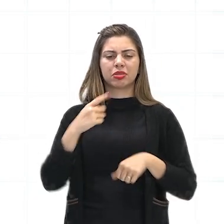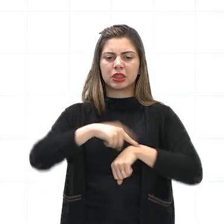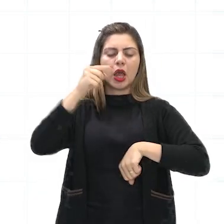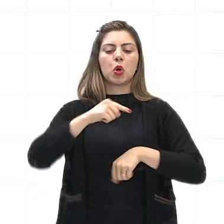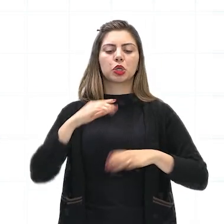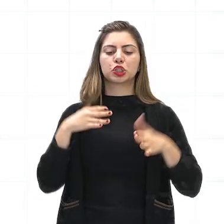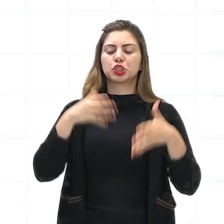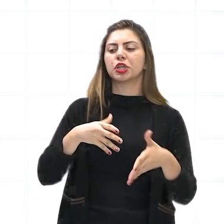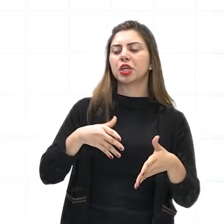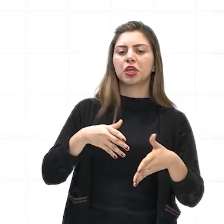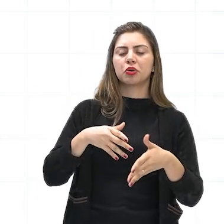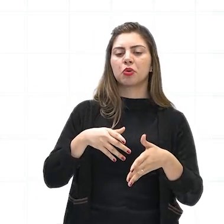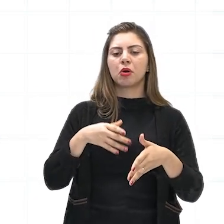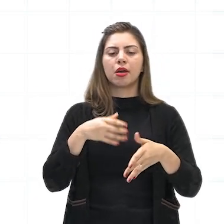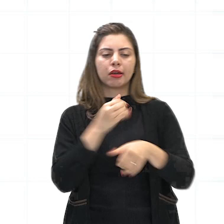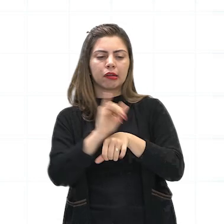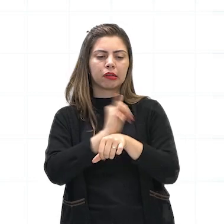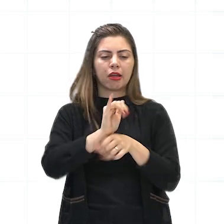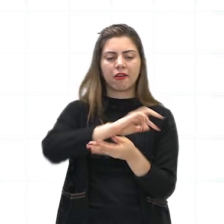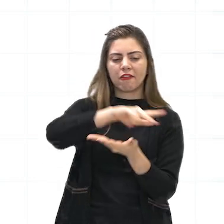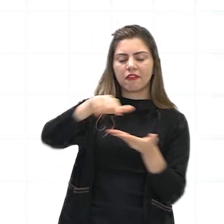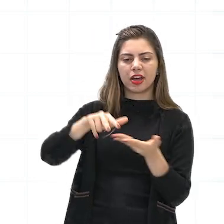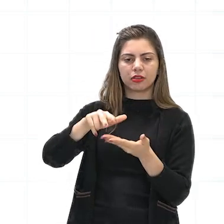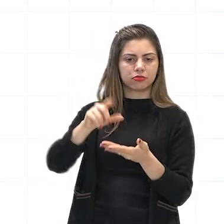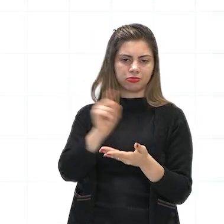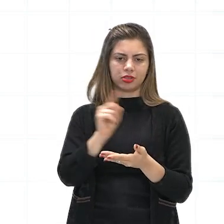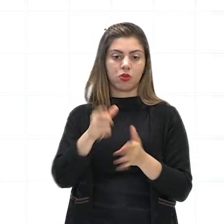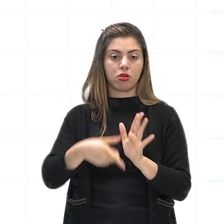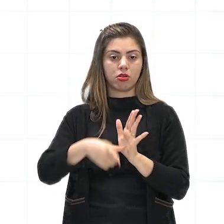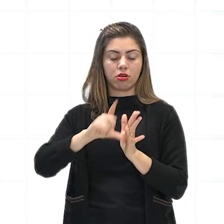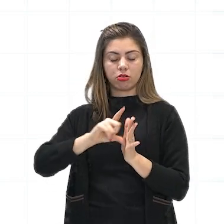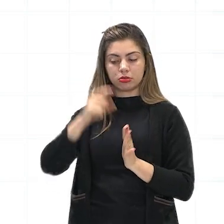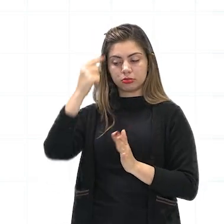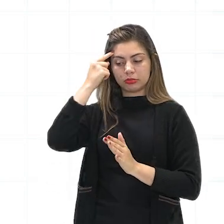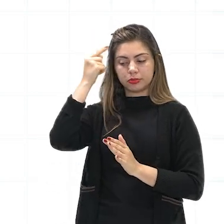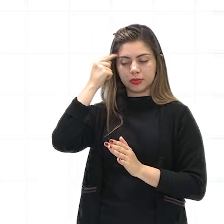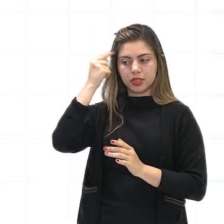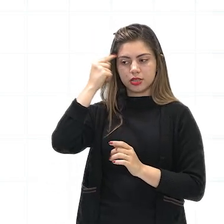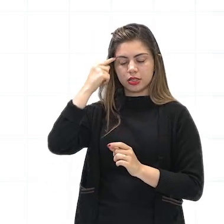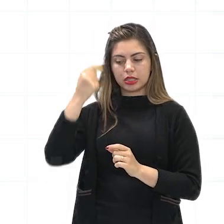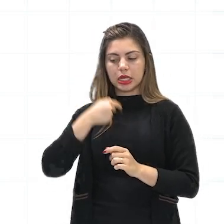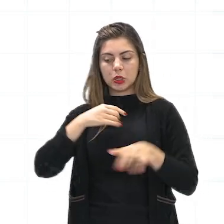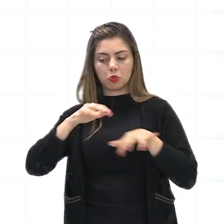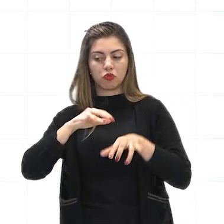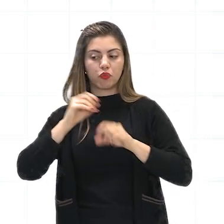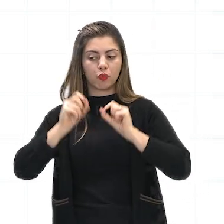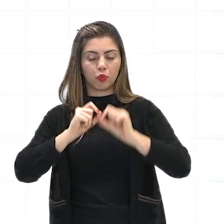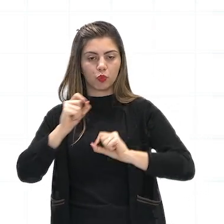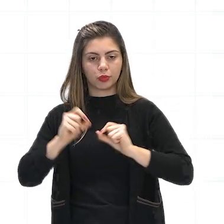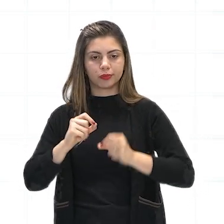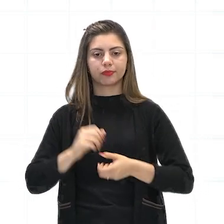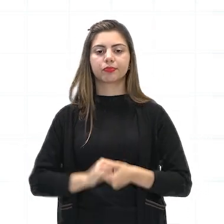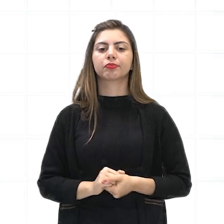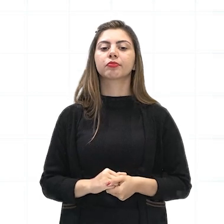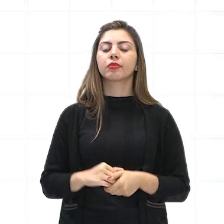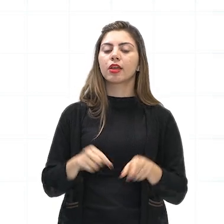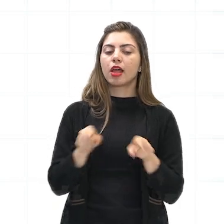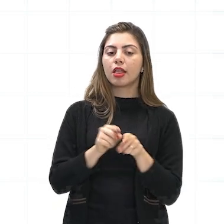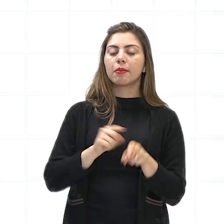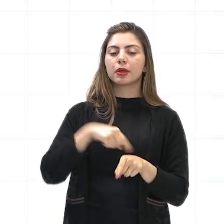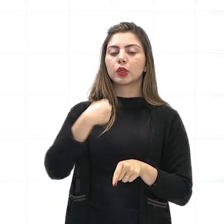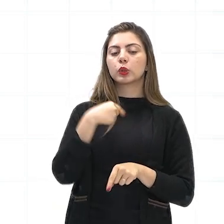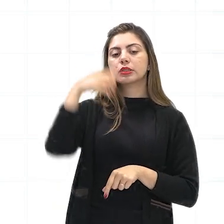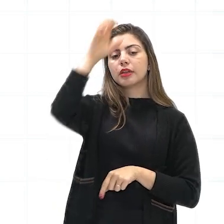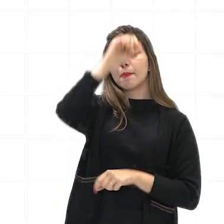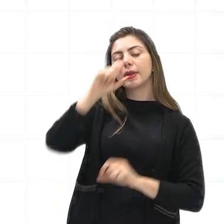golpes e ações. Você tem que pensar em cada movimento, Você vai aprender a articular